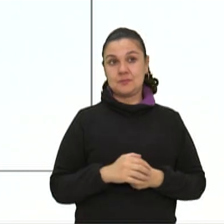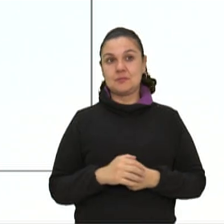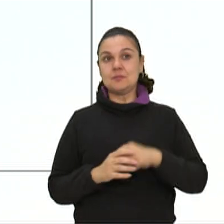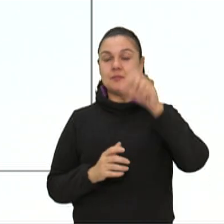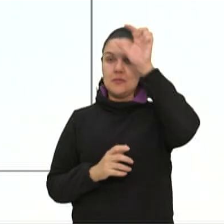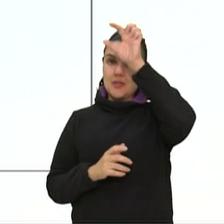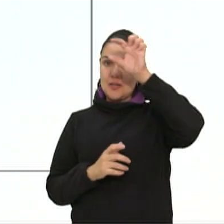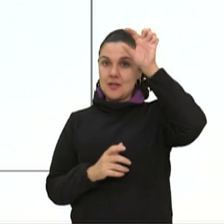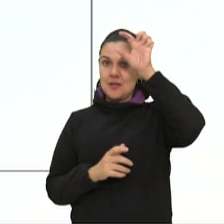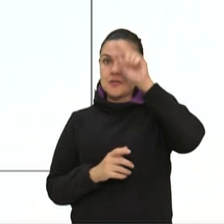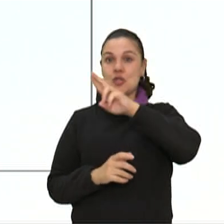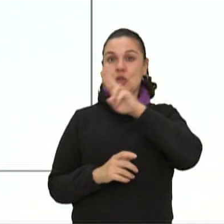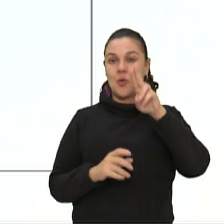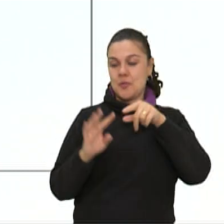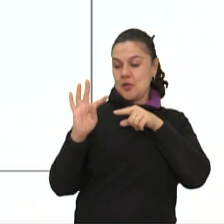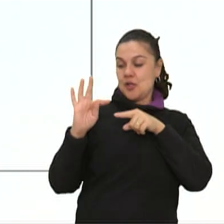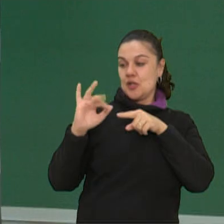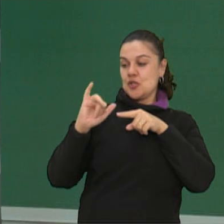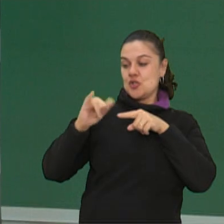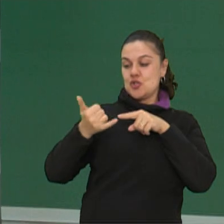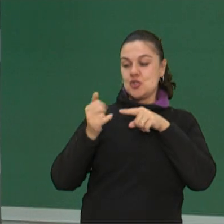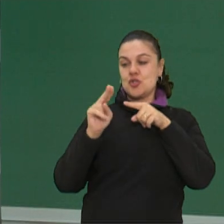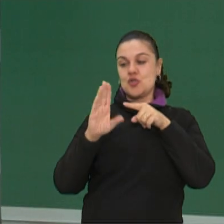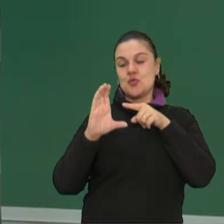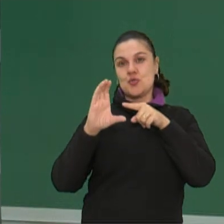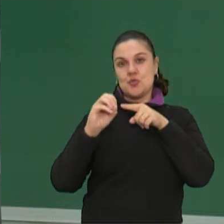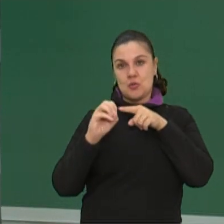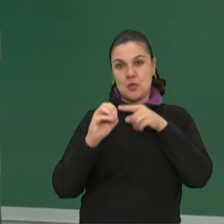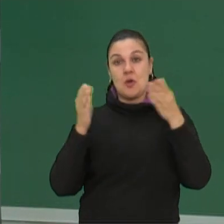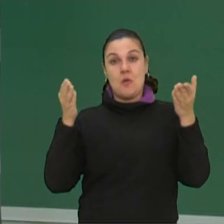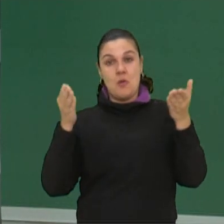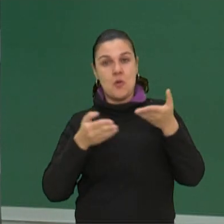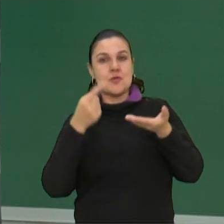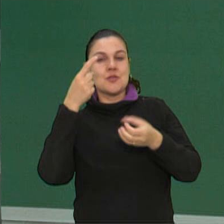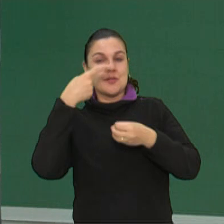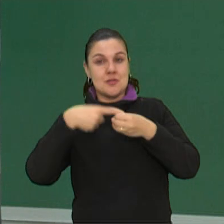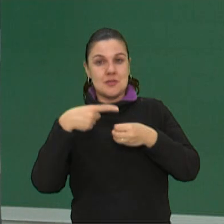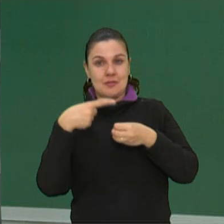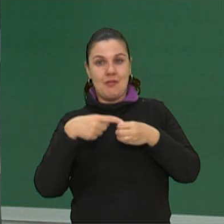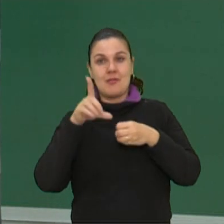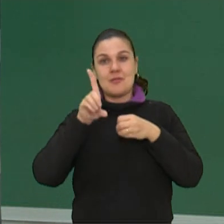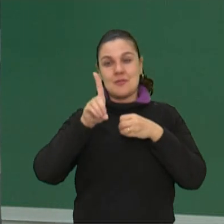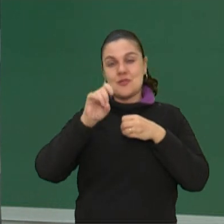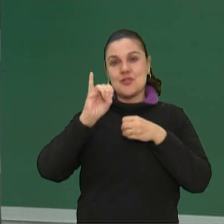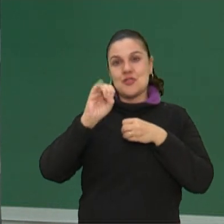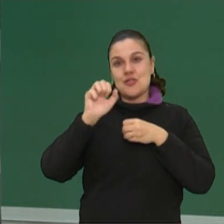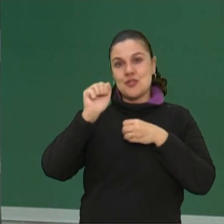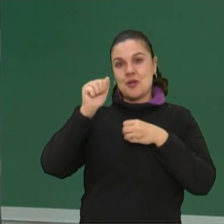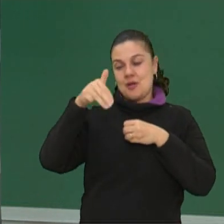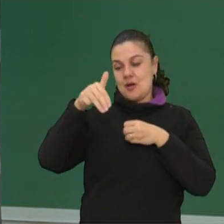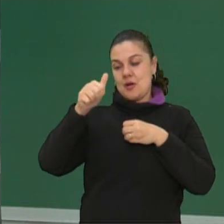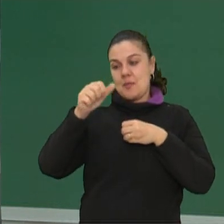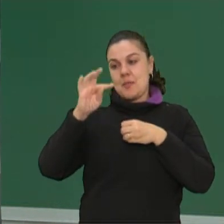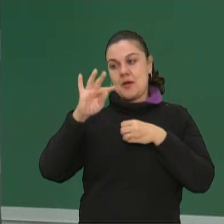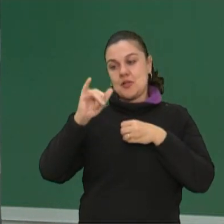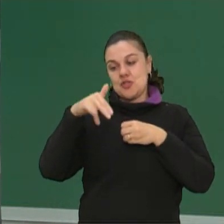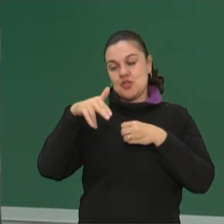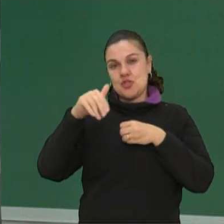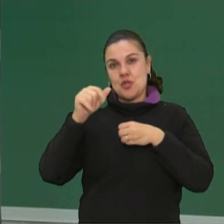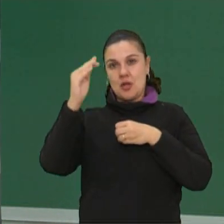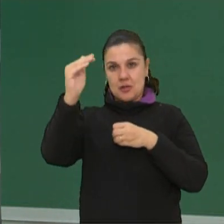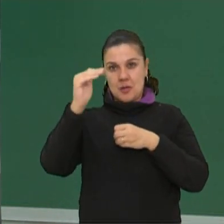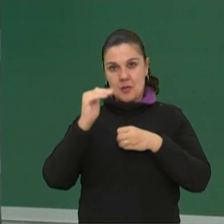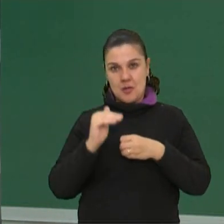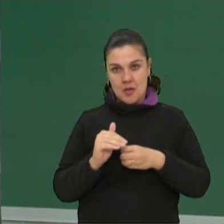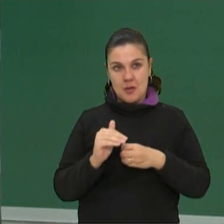aqui em cima o Tijuco, onde hoje é a cidade de Diamantina. Então aqui mais para baixo você tem São João